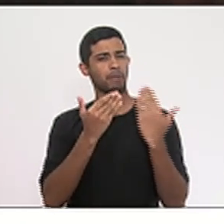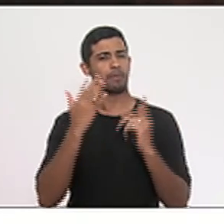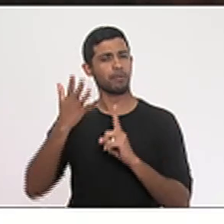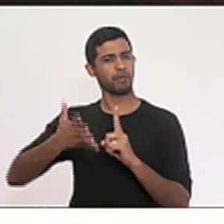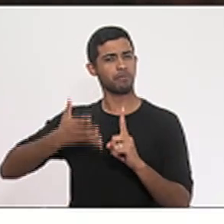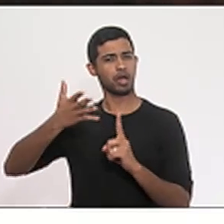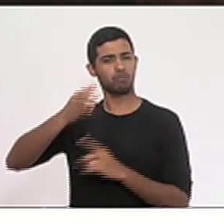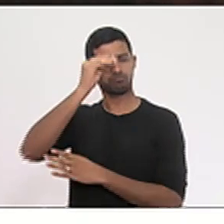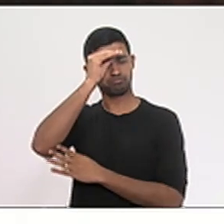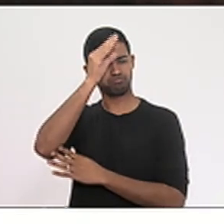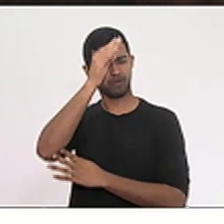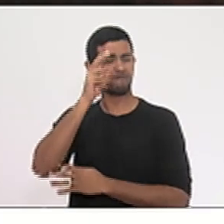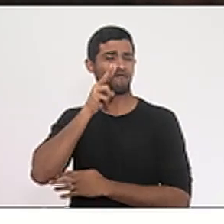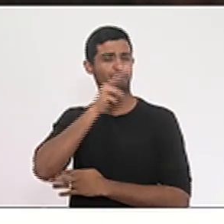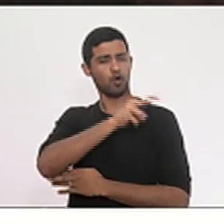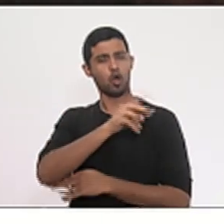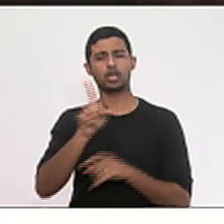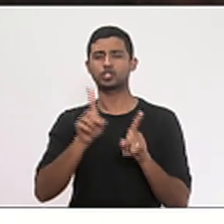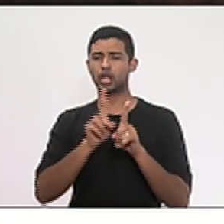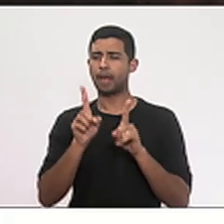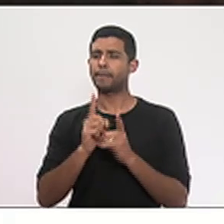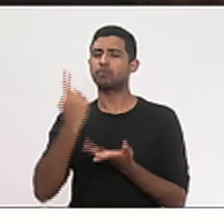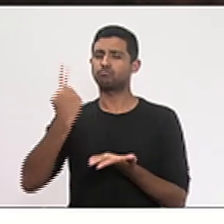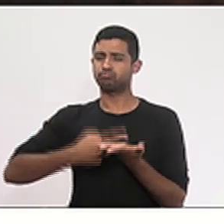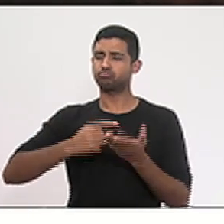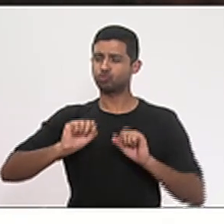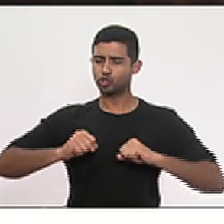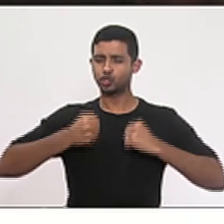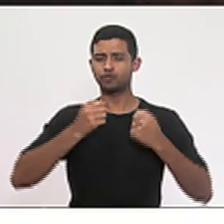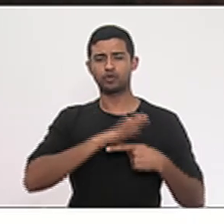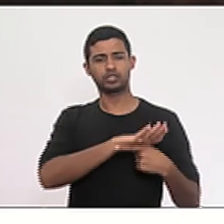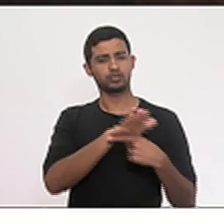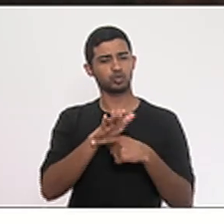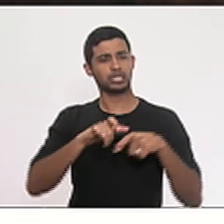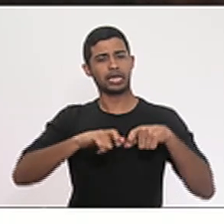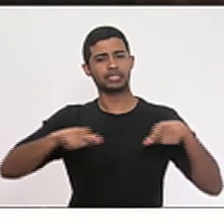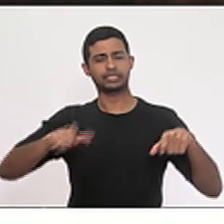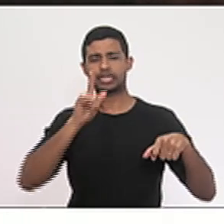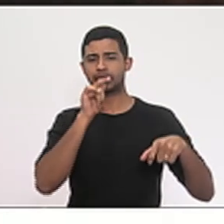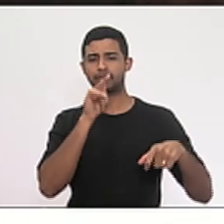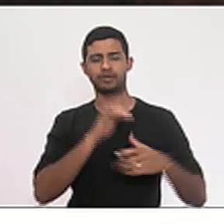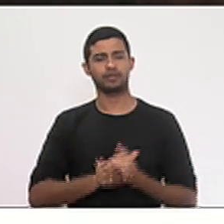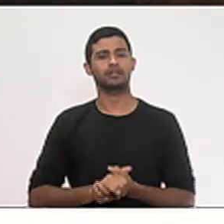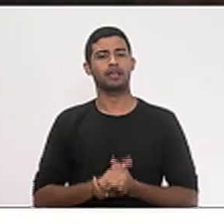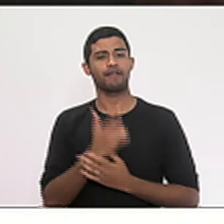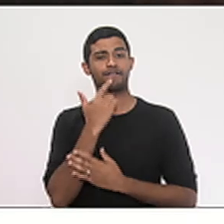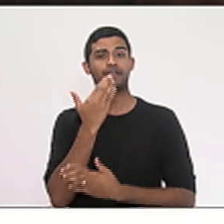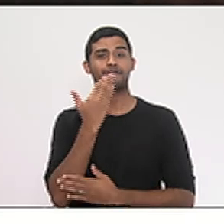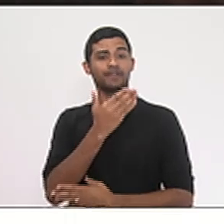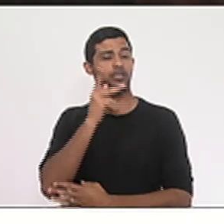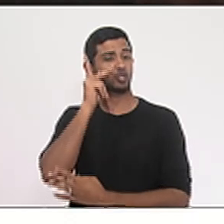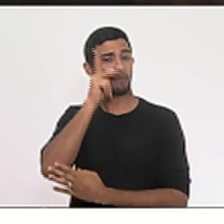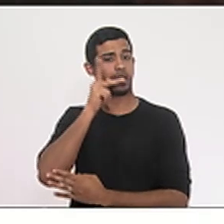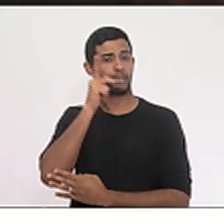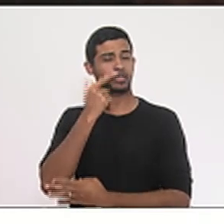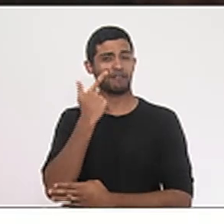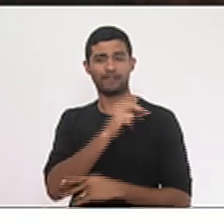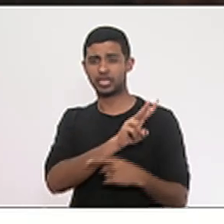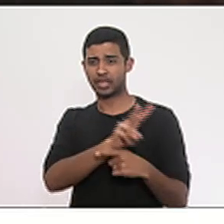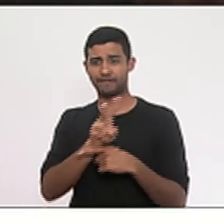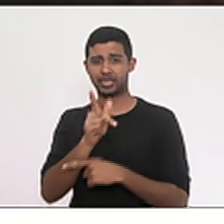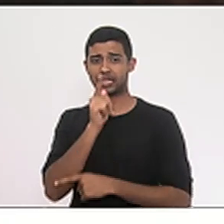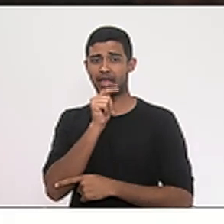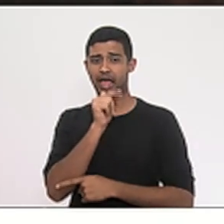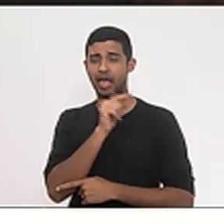grande conhecimento e comprometimento com o saneamento. E, sem dúvida alguma, essa frente parlamentar em defesa da